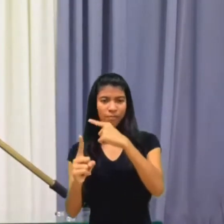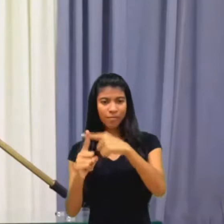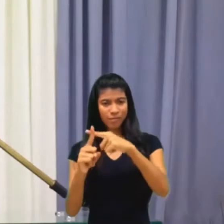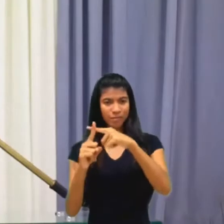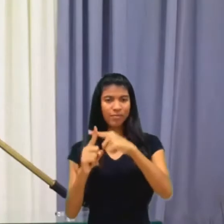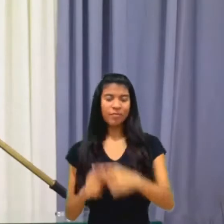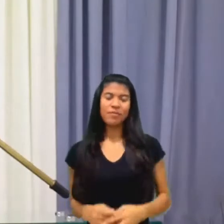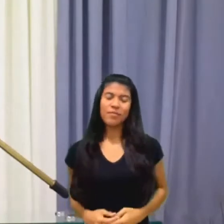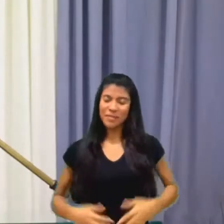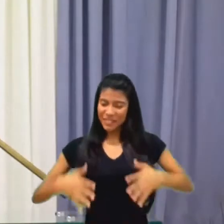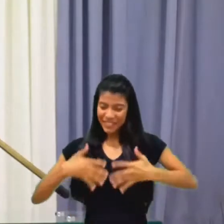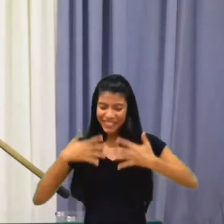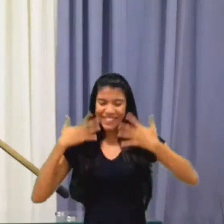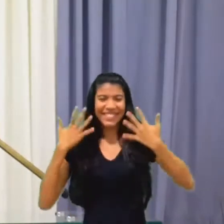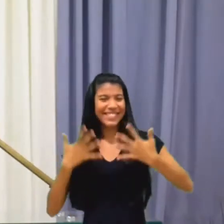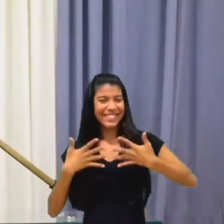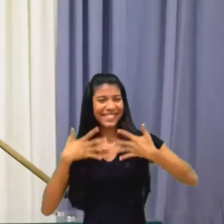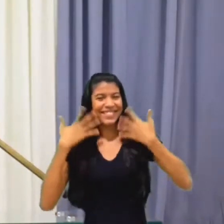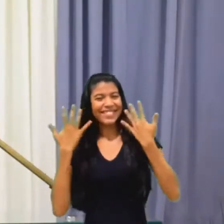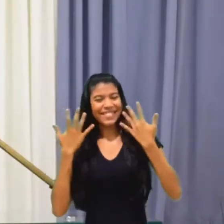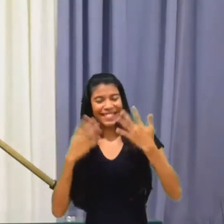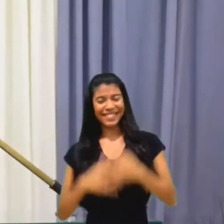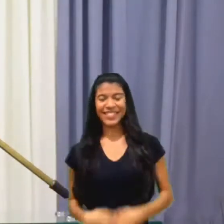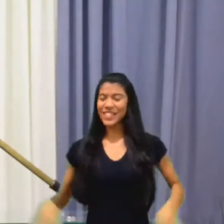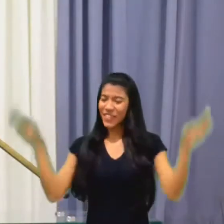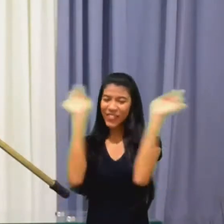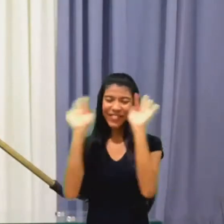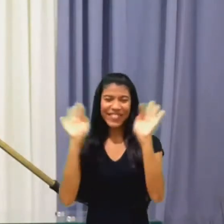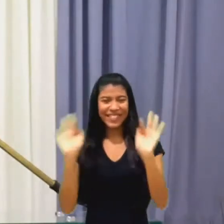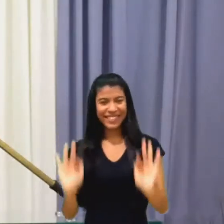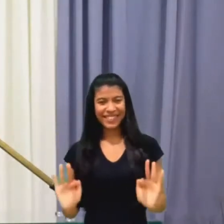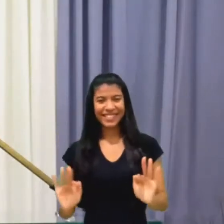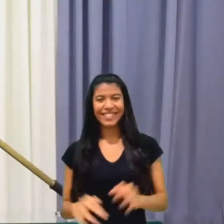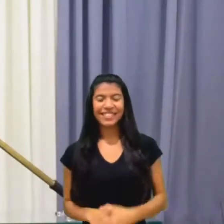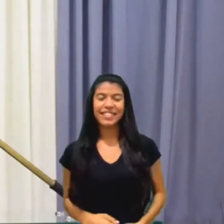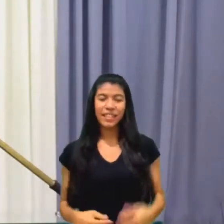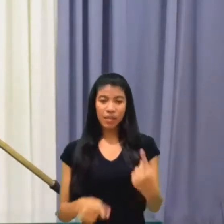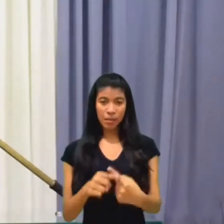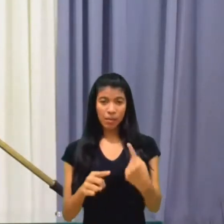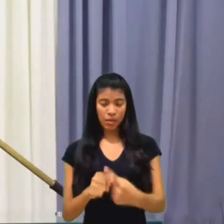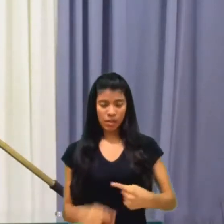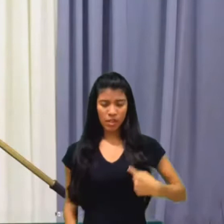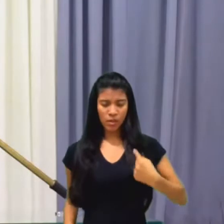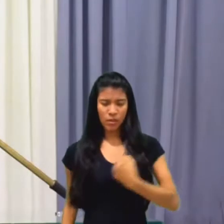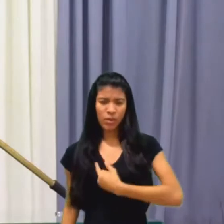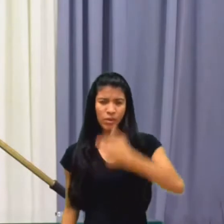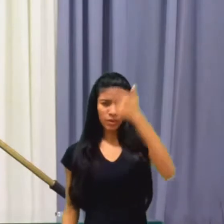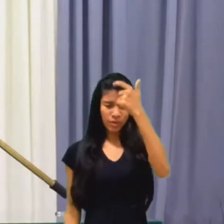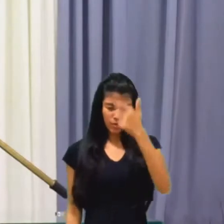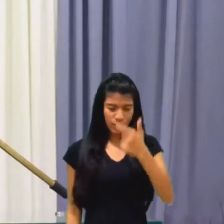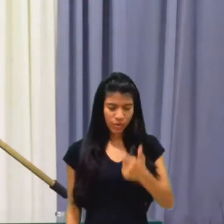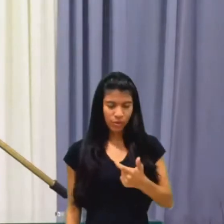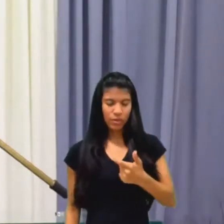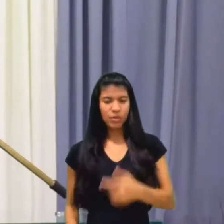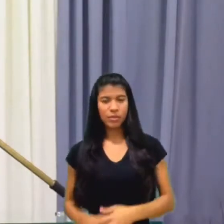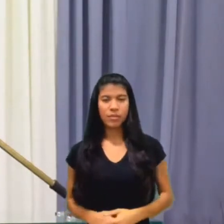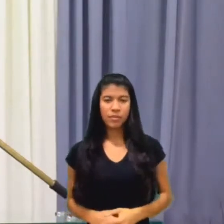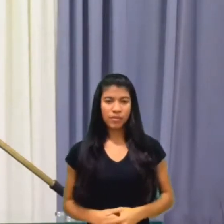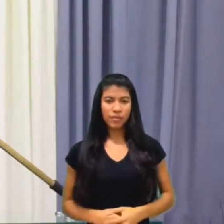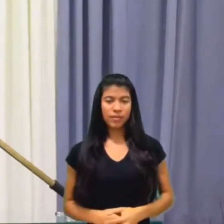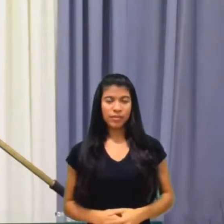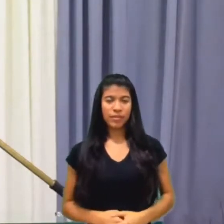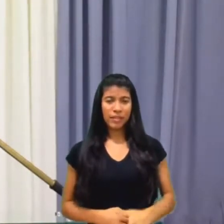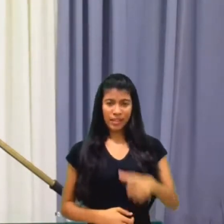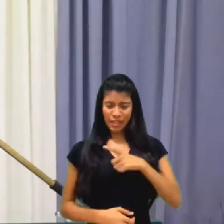antes, mais alegre do que antes, mais feliz do que antes, porque nós somos um organismo vivo,